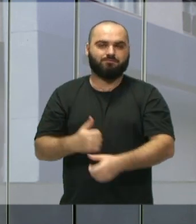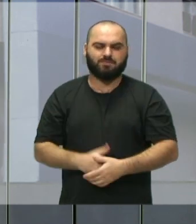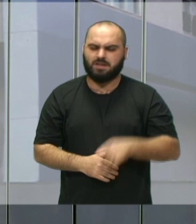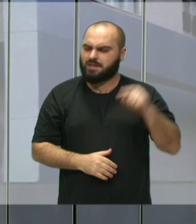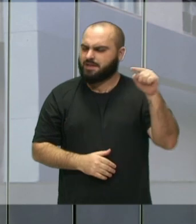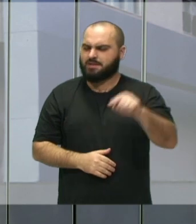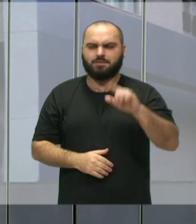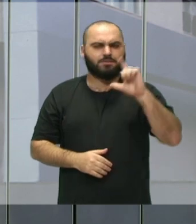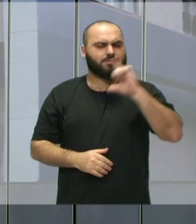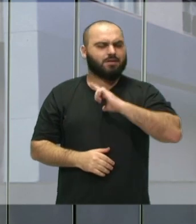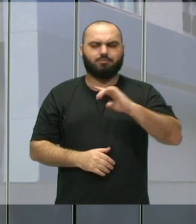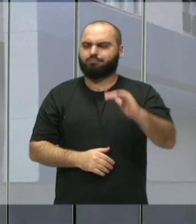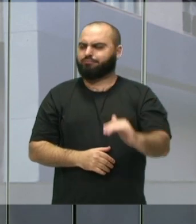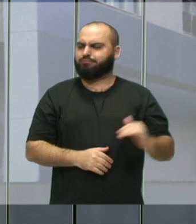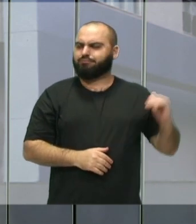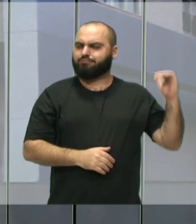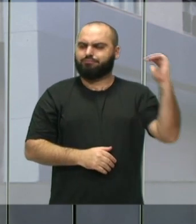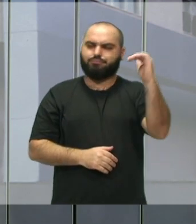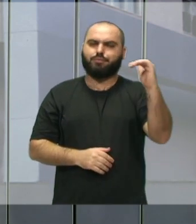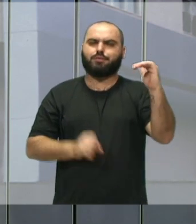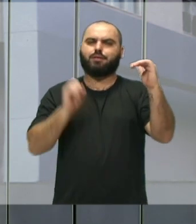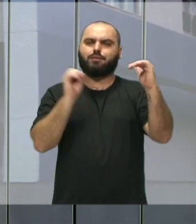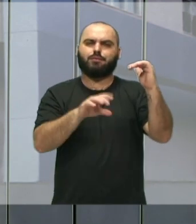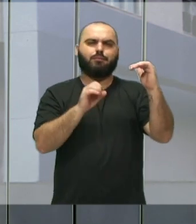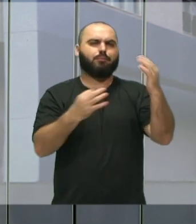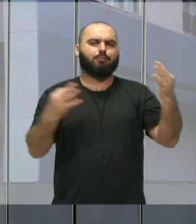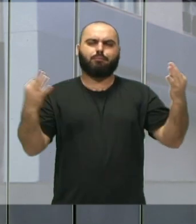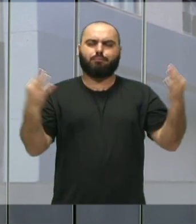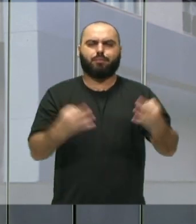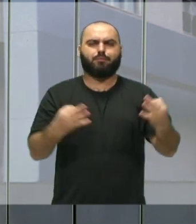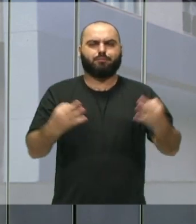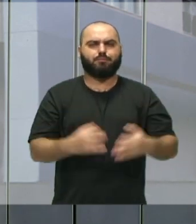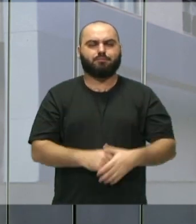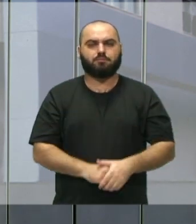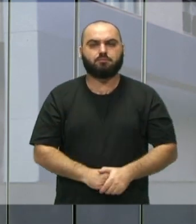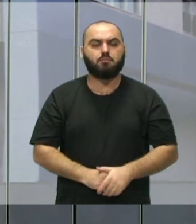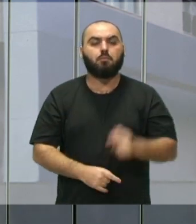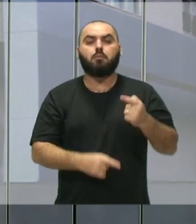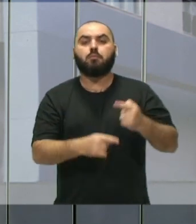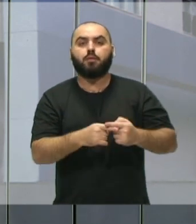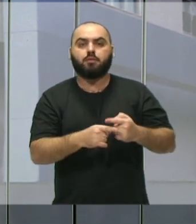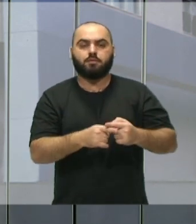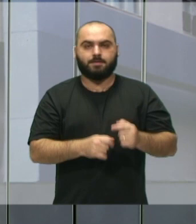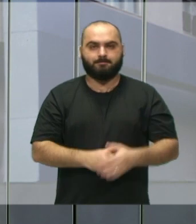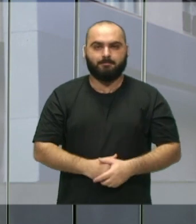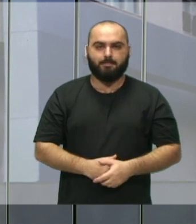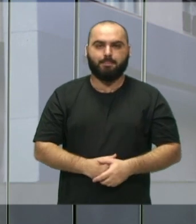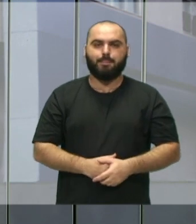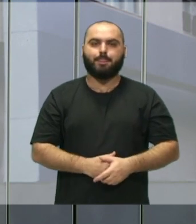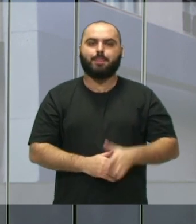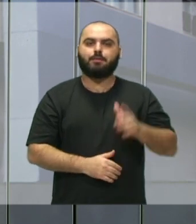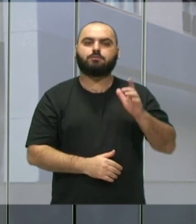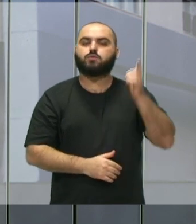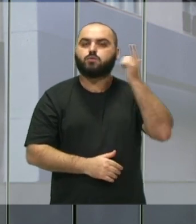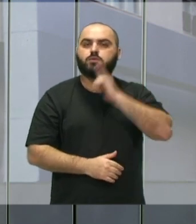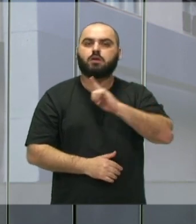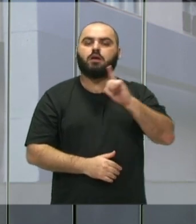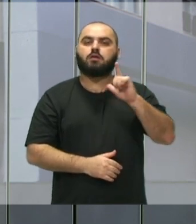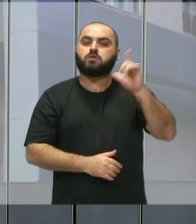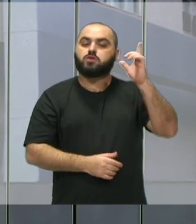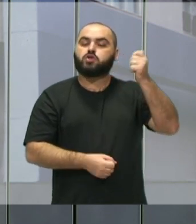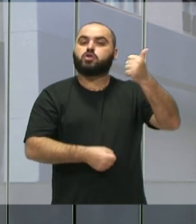avanço magnífico na educação. Magnífico. Em que sentido? No sentido de dar autonomia ao